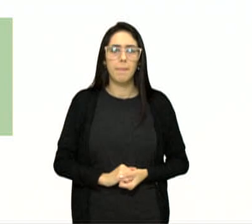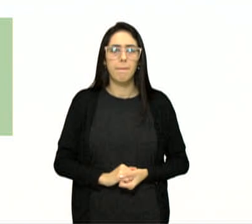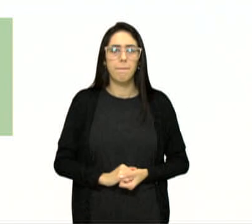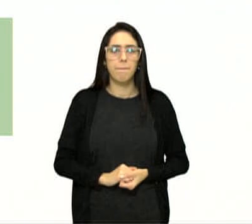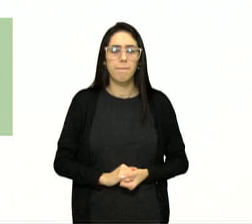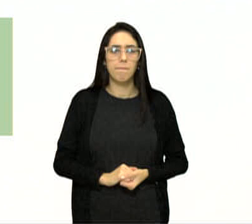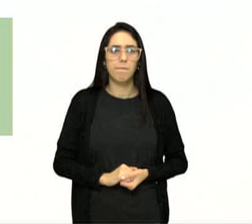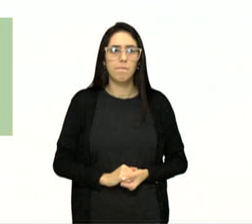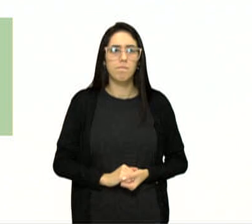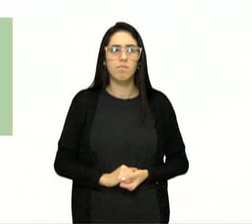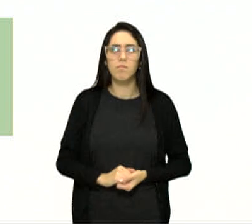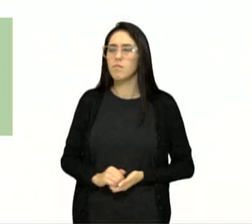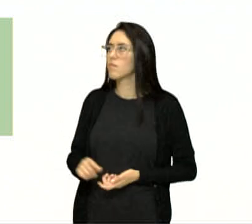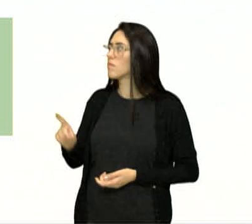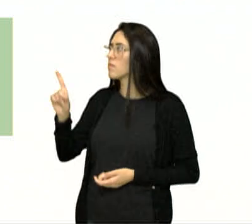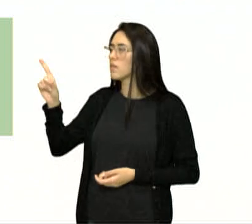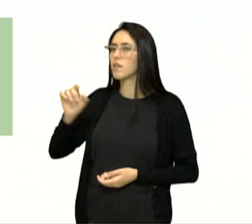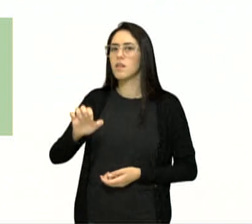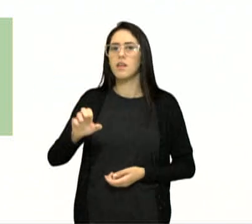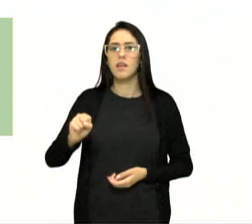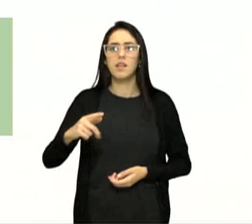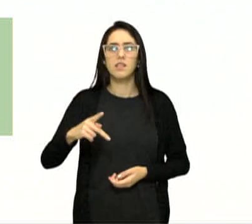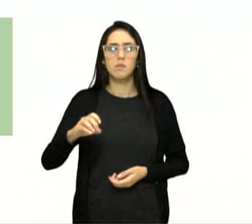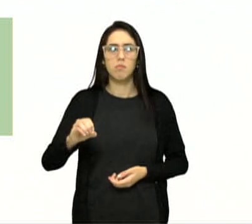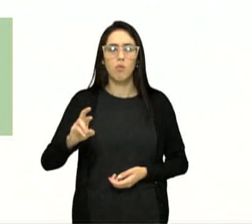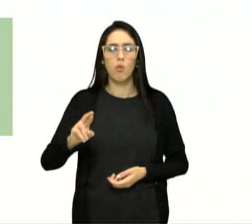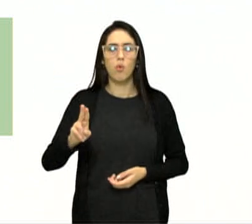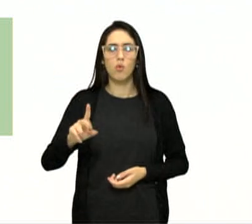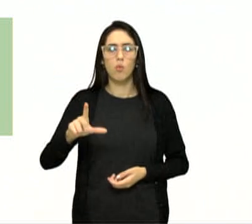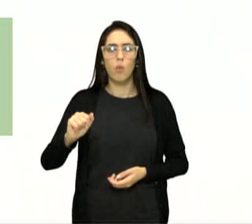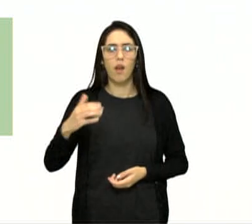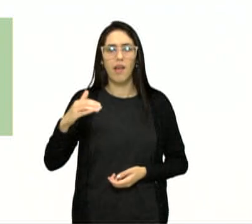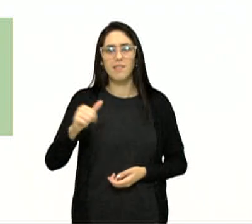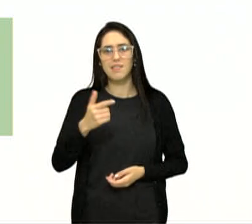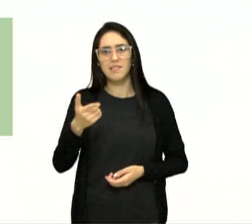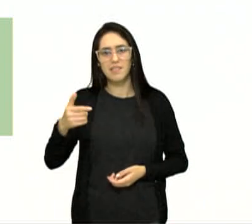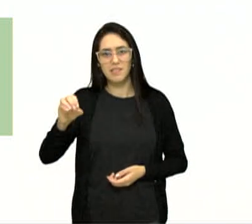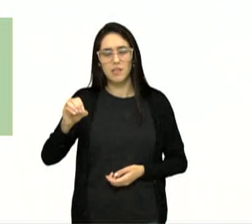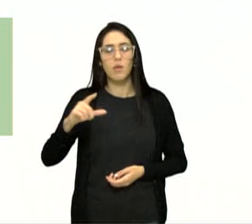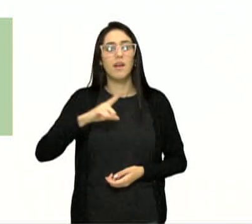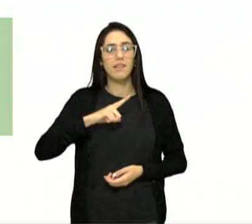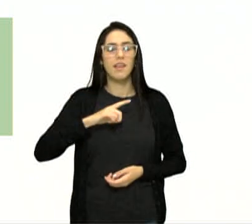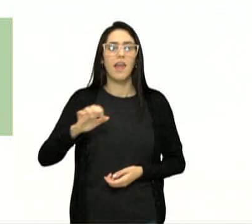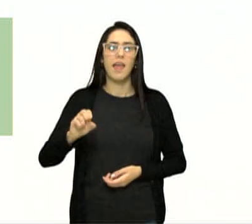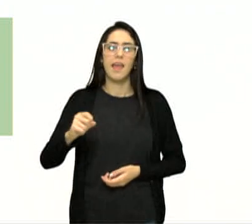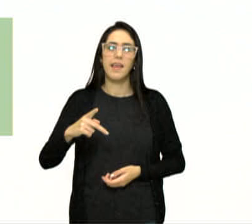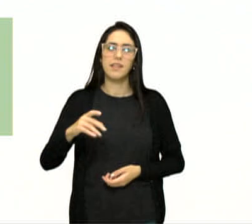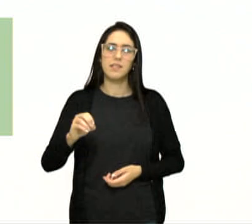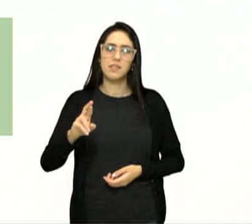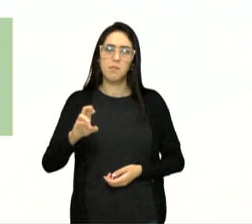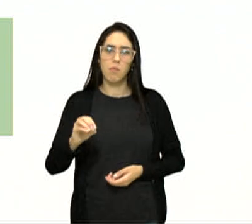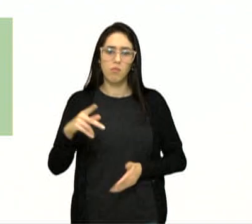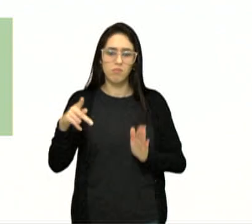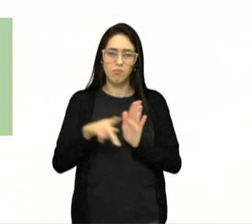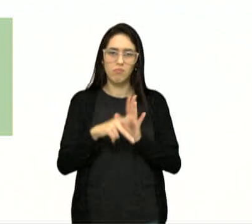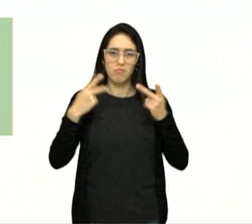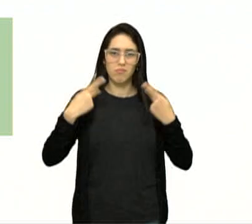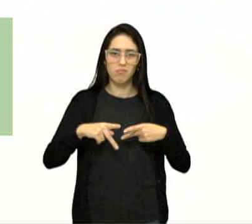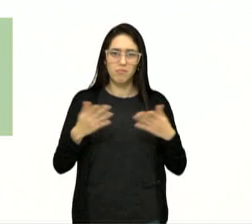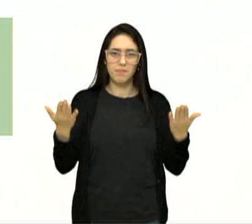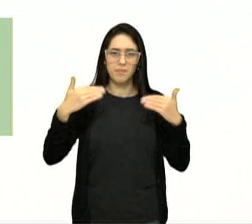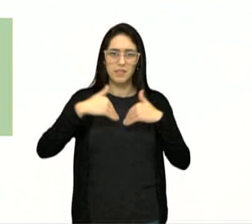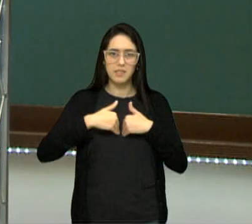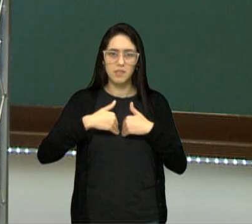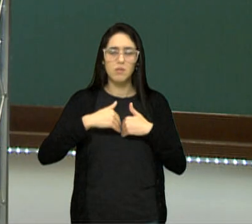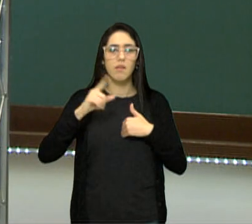gemulação. E a esporulação utiliza esporos durante o processo. O esporo é produzido pelo próprio organismo, tá?